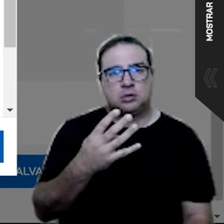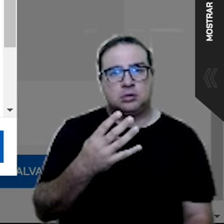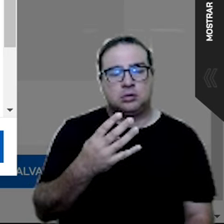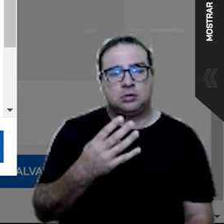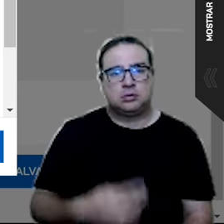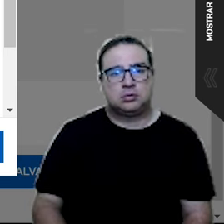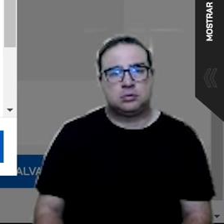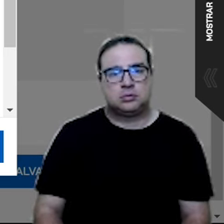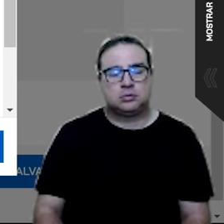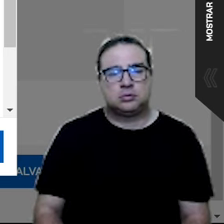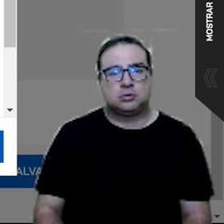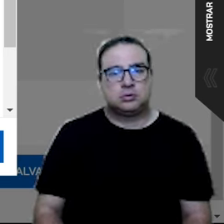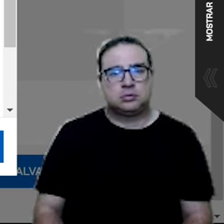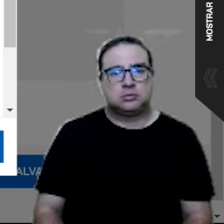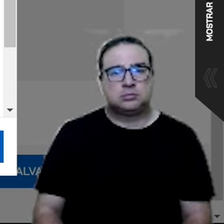54